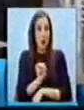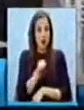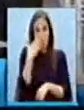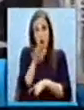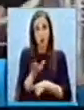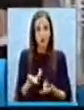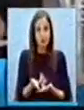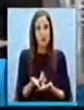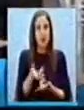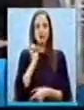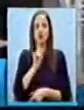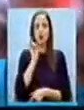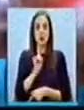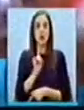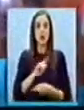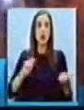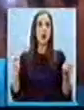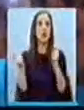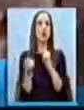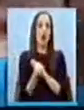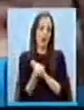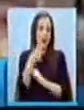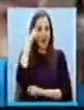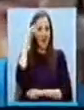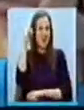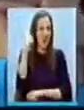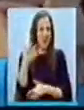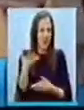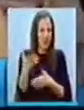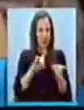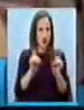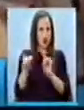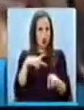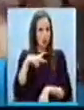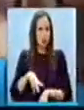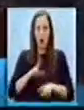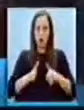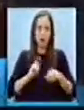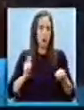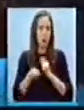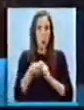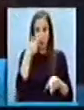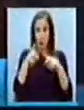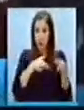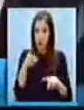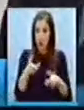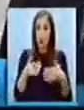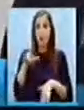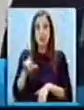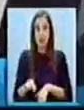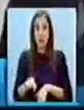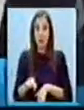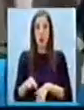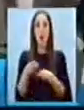É fundamental mudar o paradigma da mobilidade em Portugal, tanto para os passageiros como para as